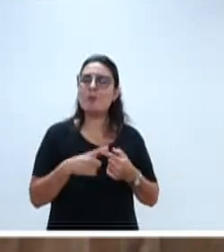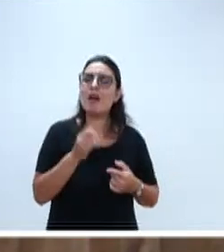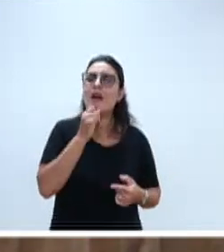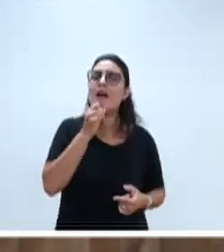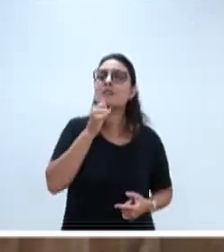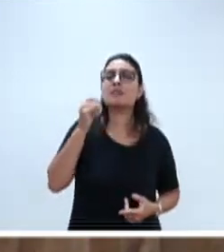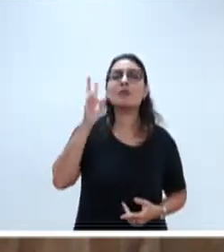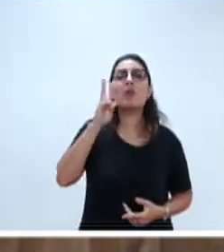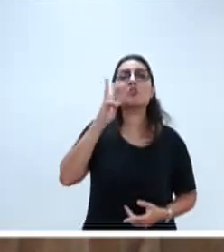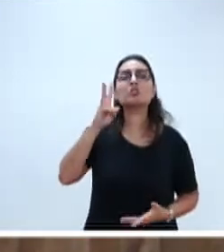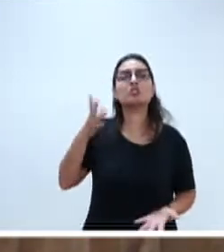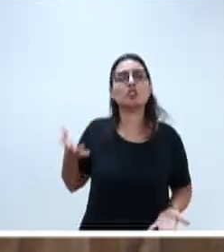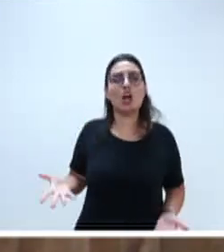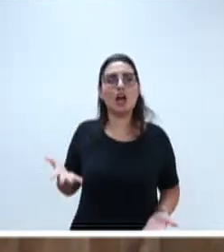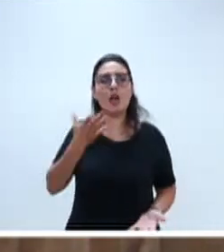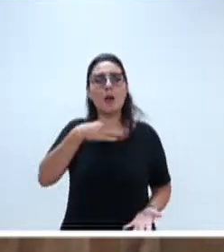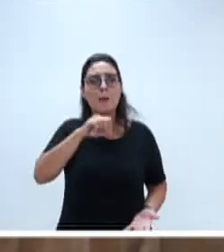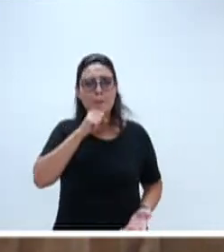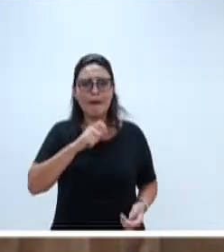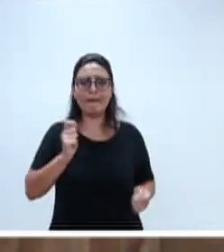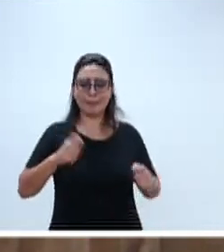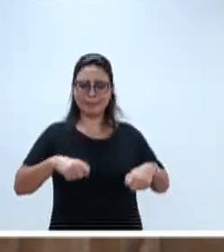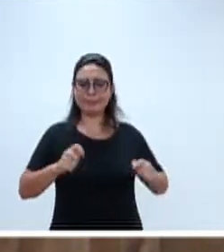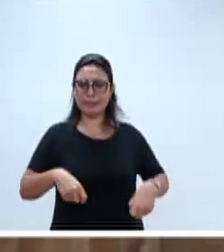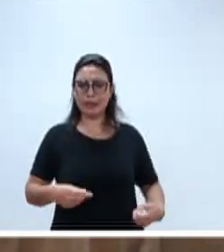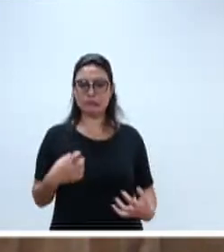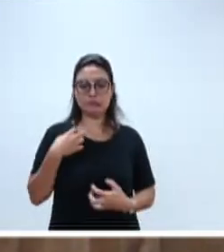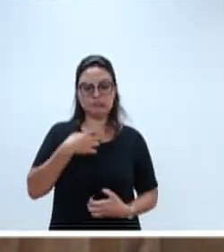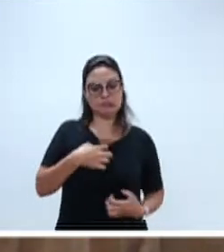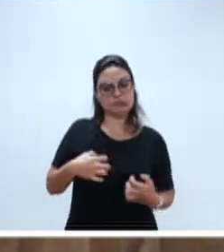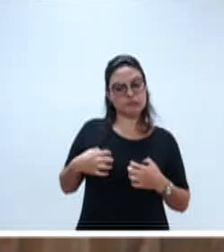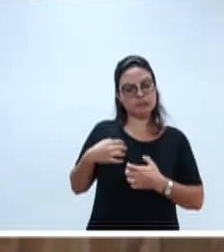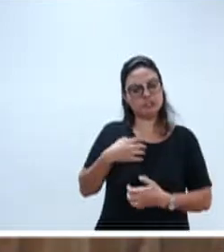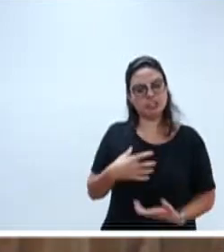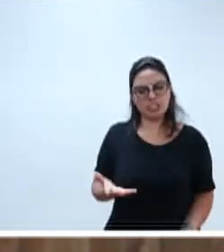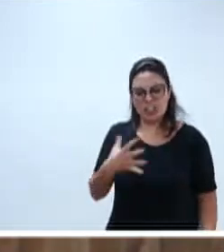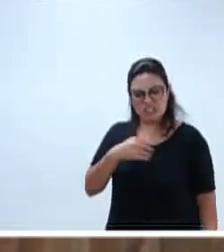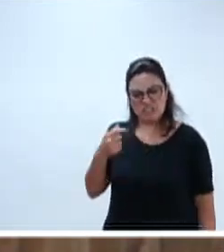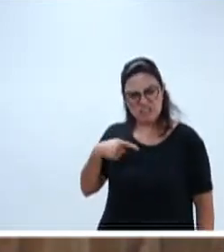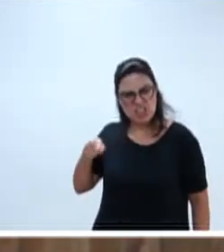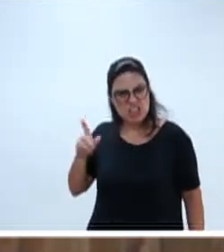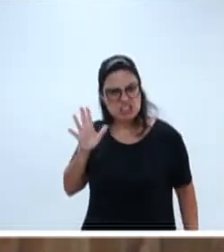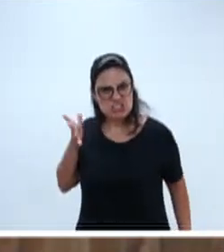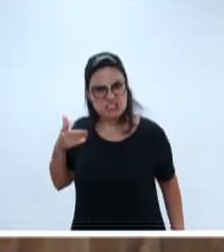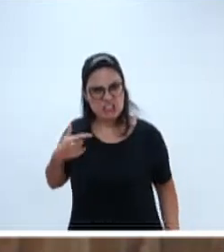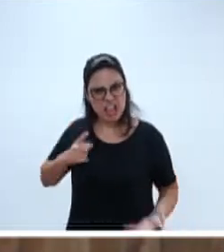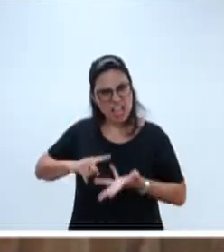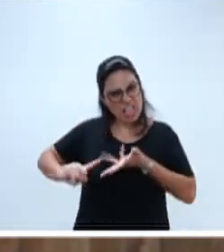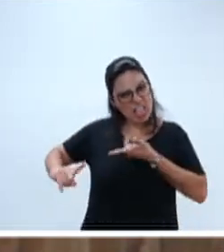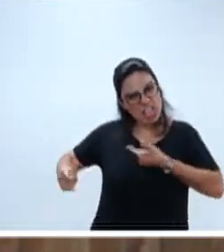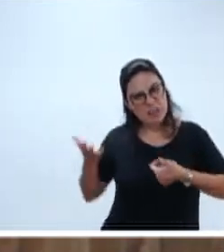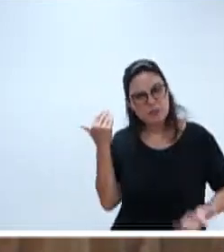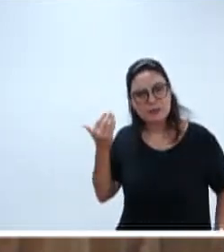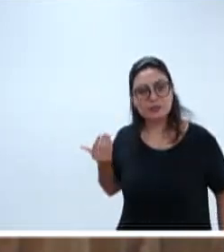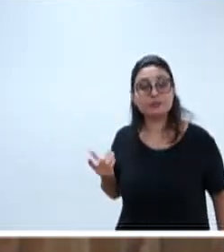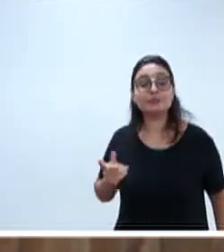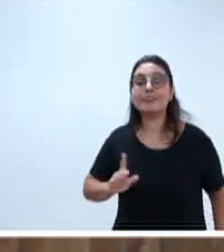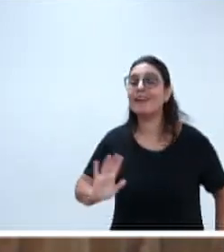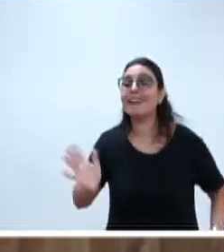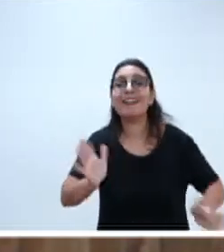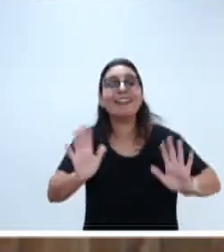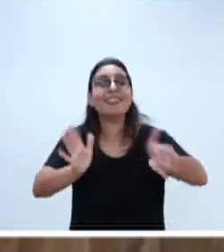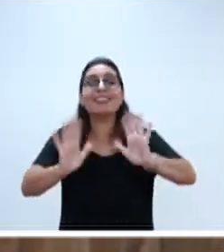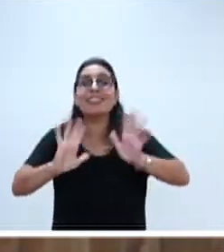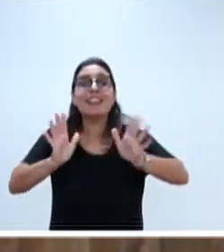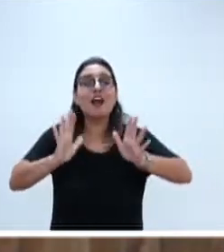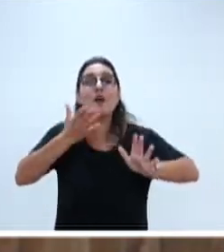vida amarga, mas ele não fez isso. Quando o filho apareceu, ele decide se alegrar. Eu acho muito legal isso, meu irmão,